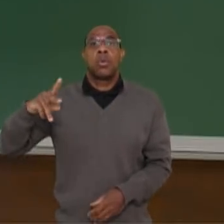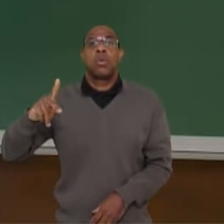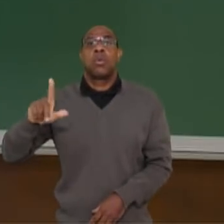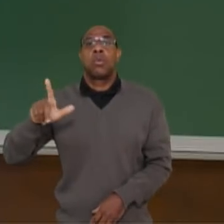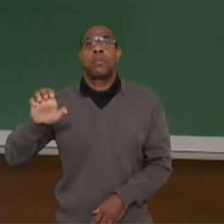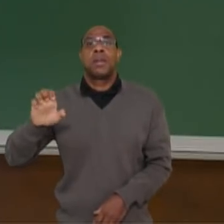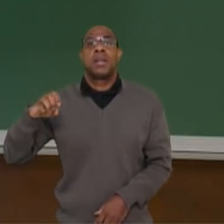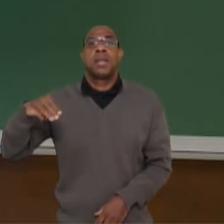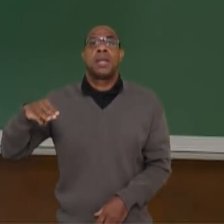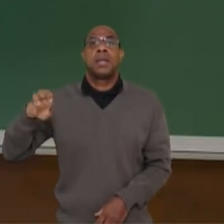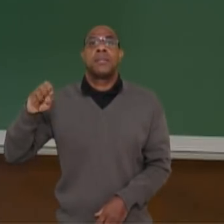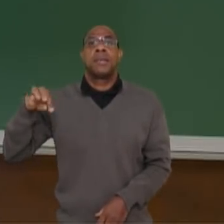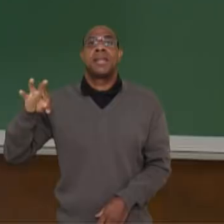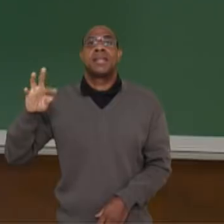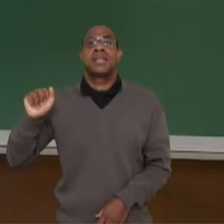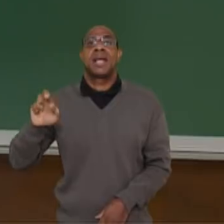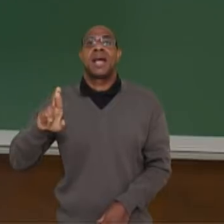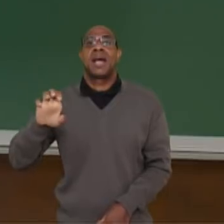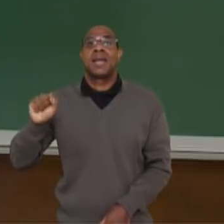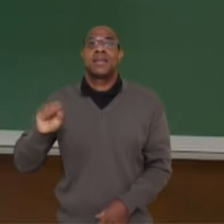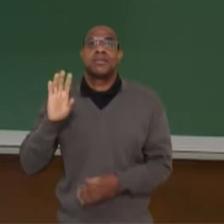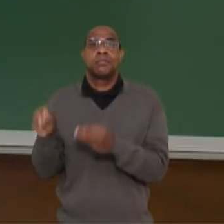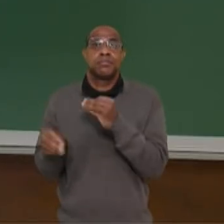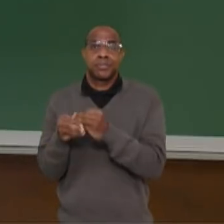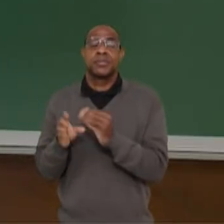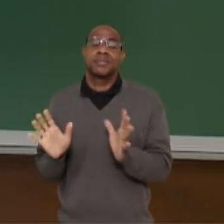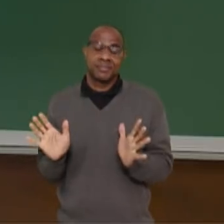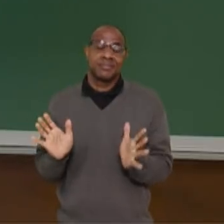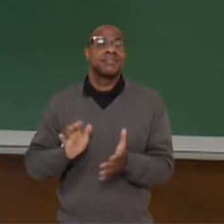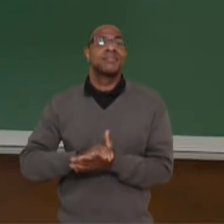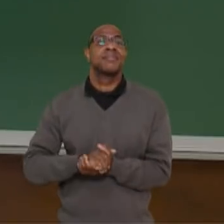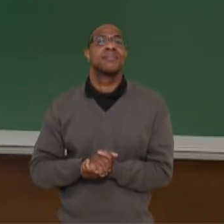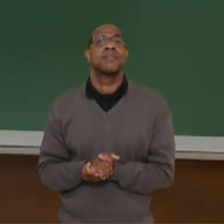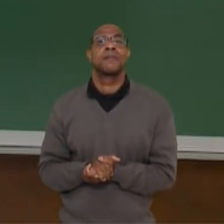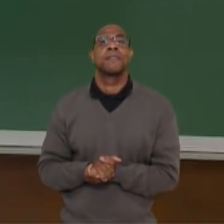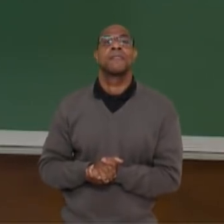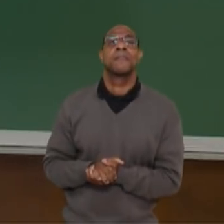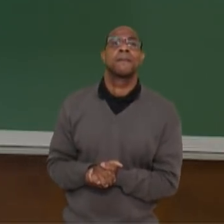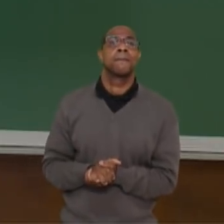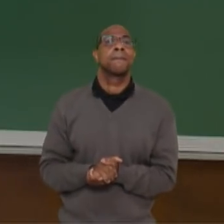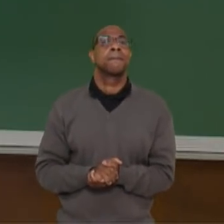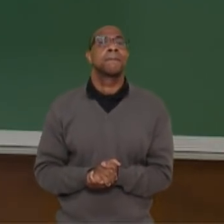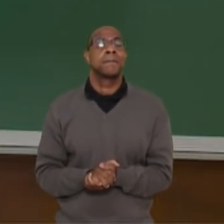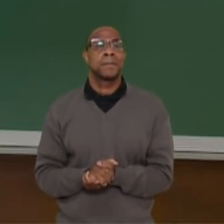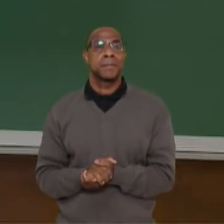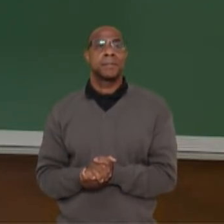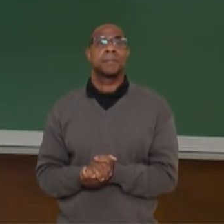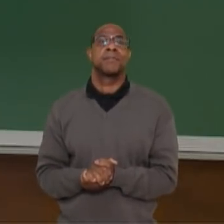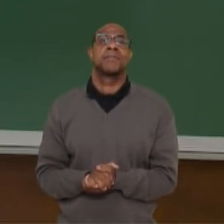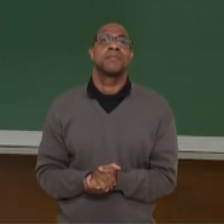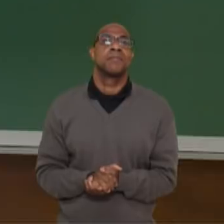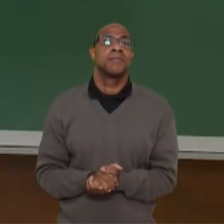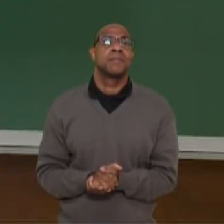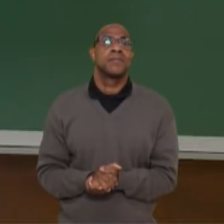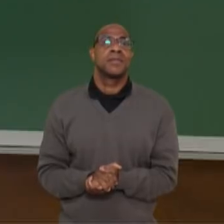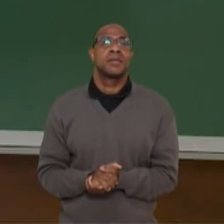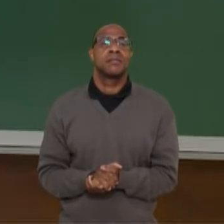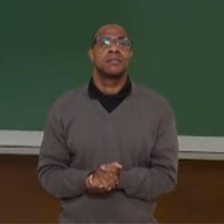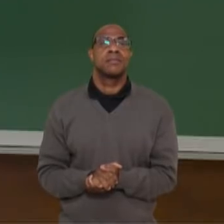ou uma menina. A soma das duas probabilidades dá o total, que é 100%. Tá? Então, essa é a ideia.